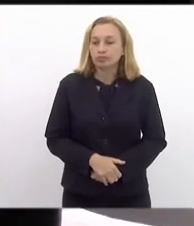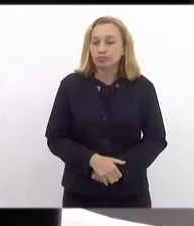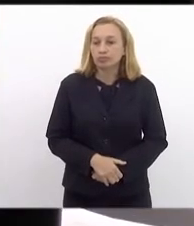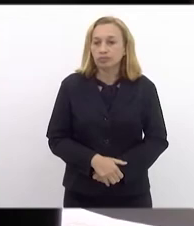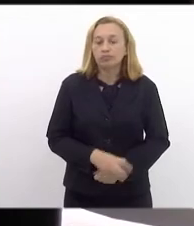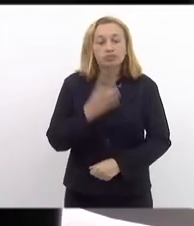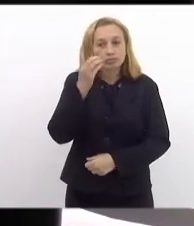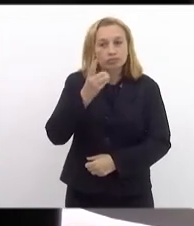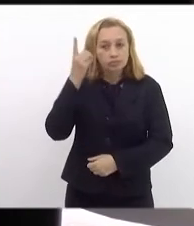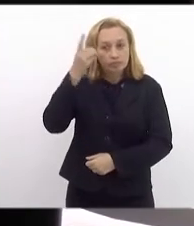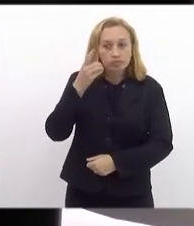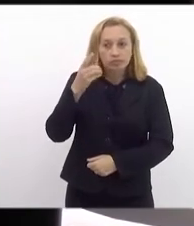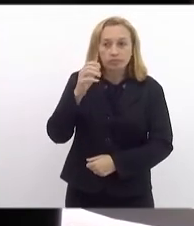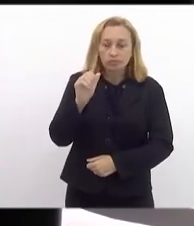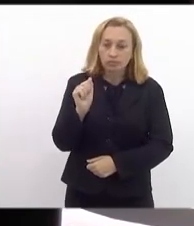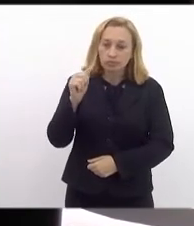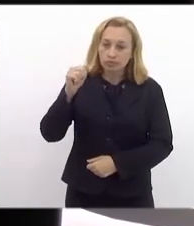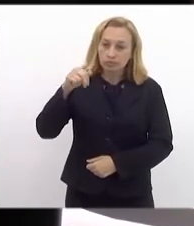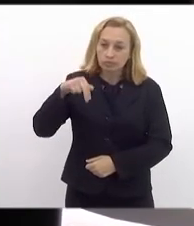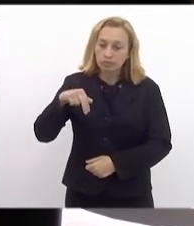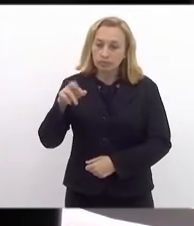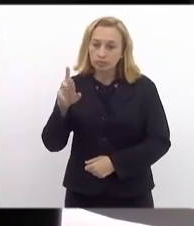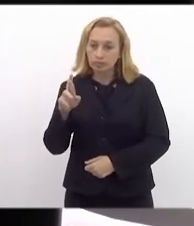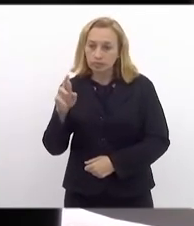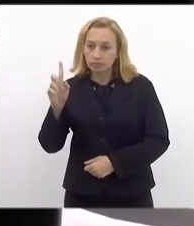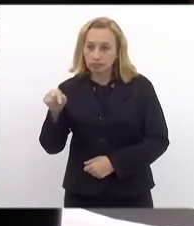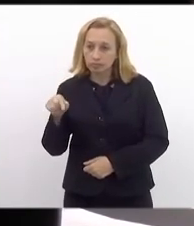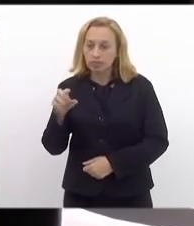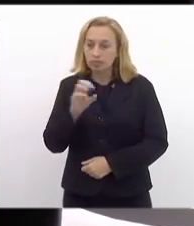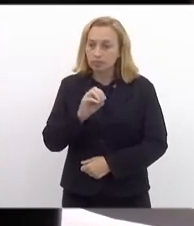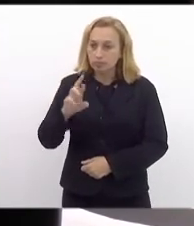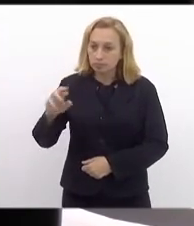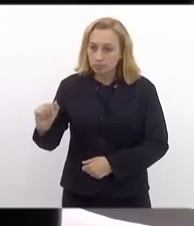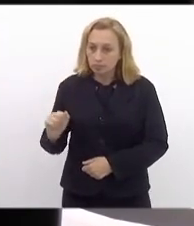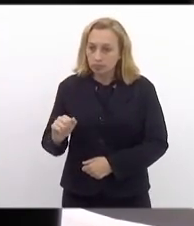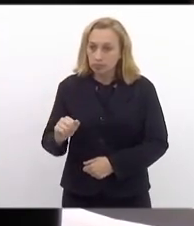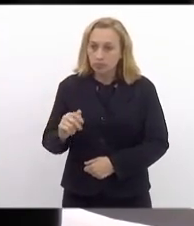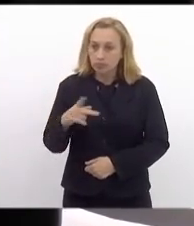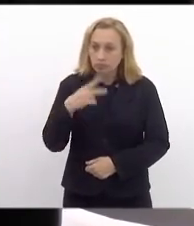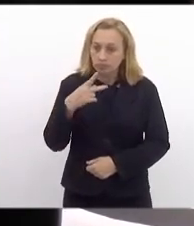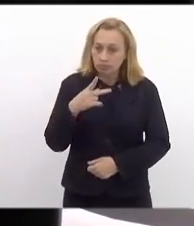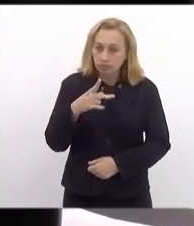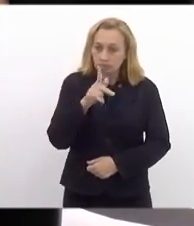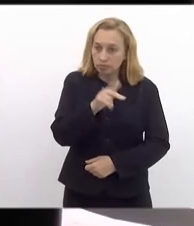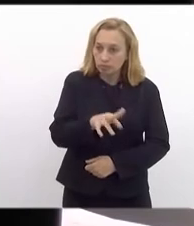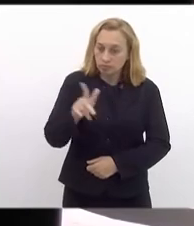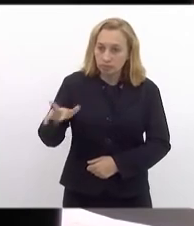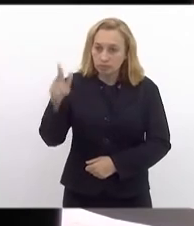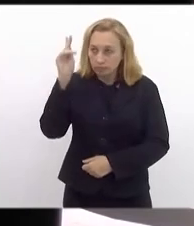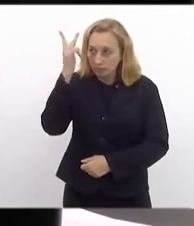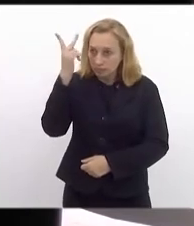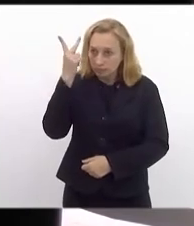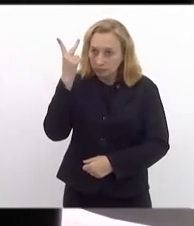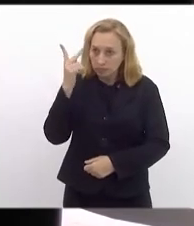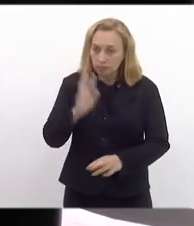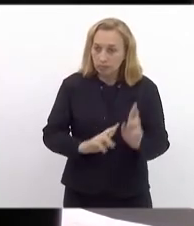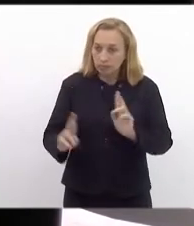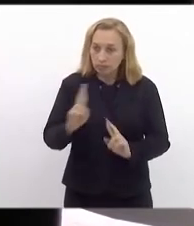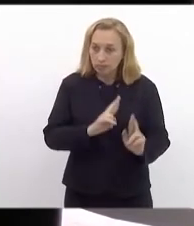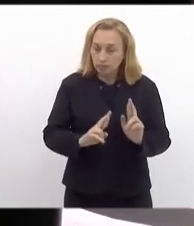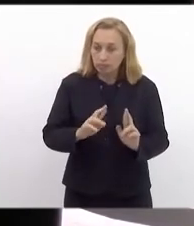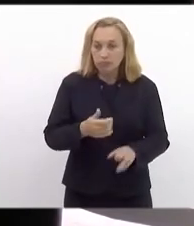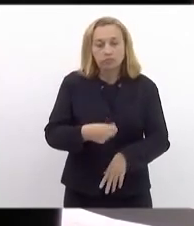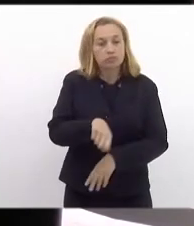o deputado André Corrêa colocou aqui nossas divergências históricas em relação a